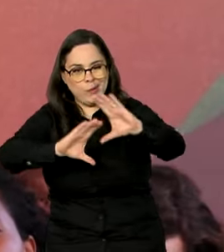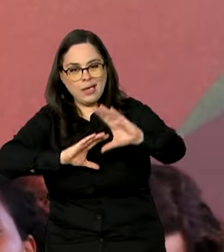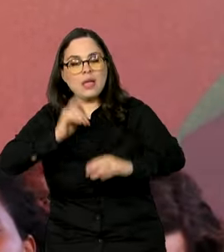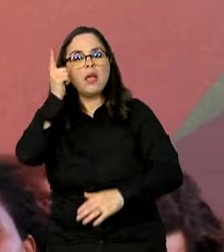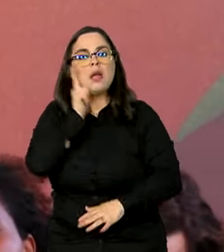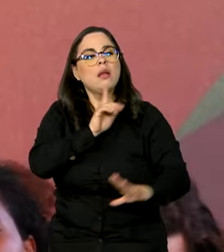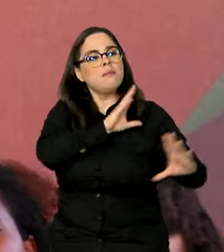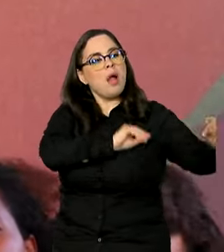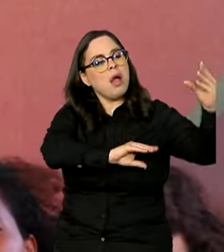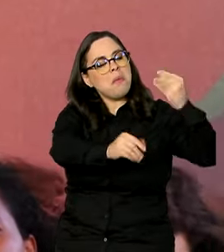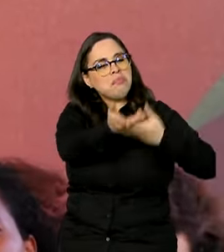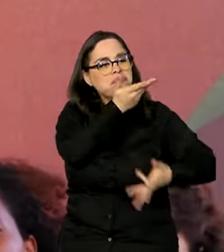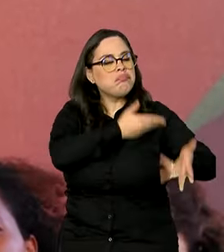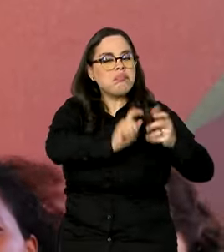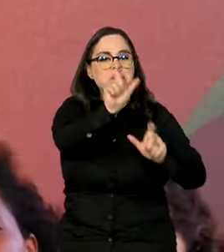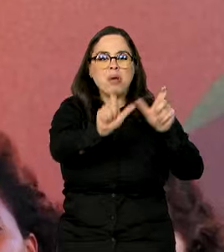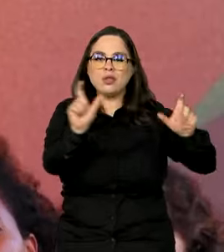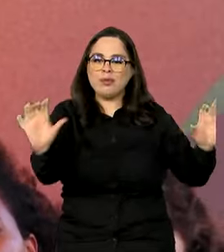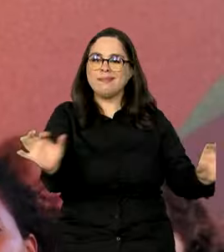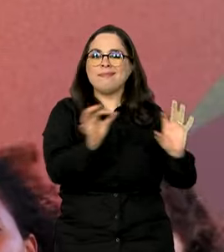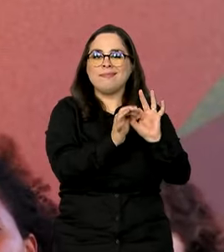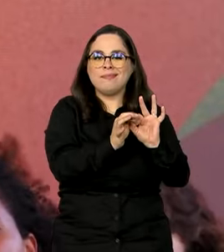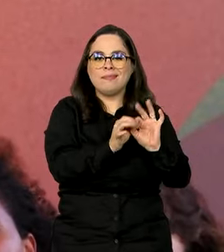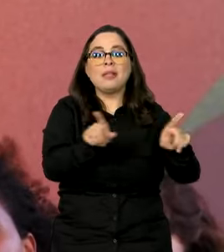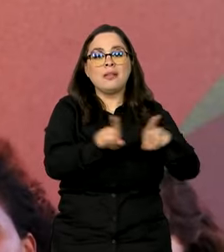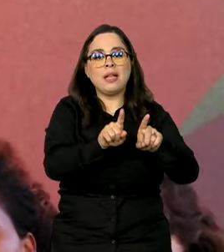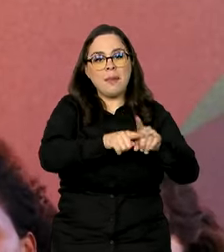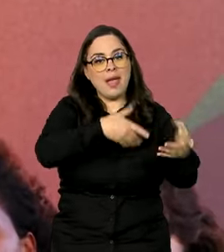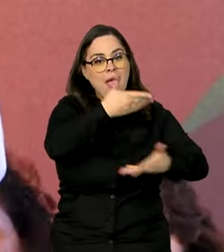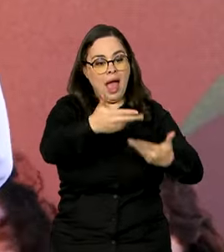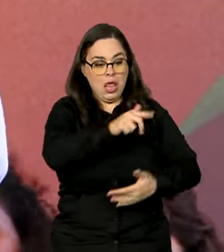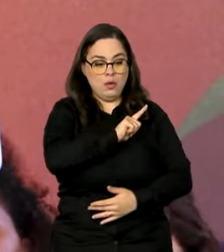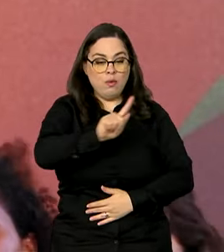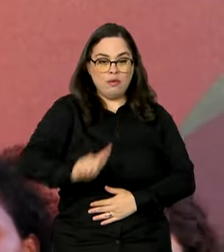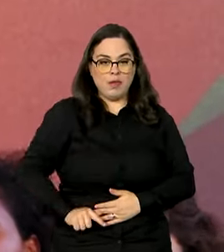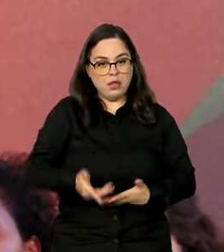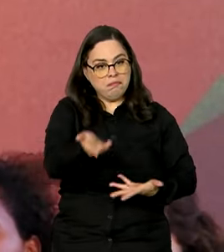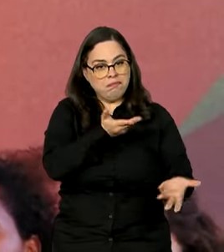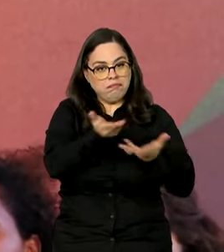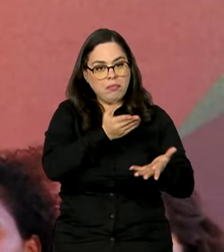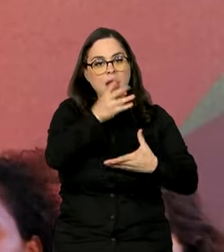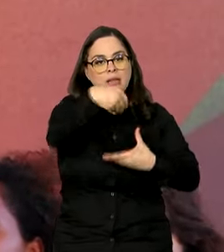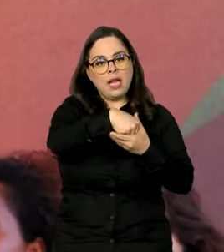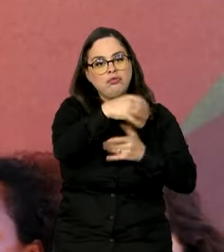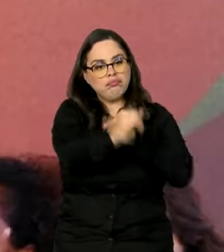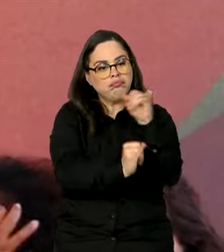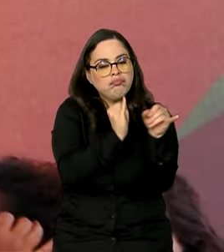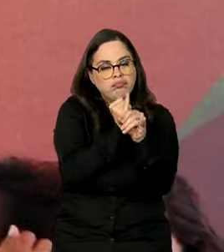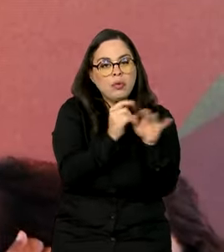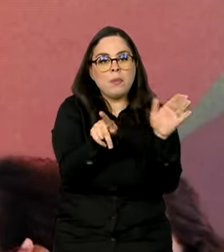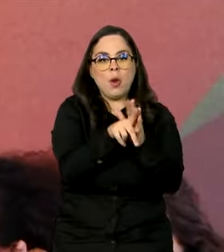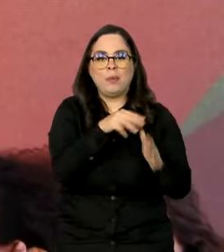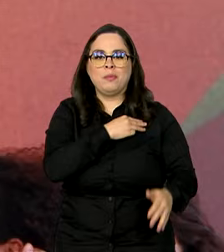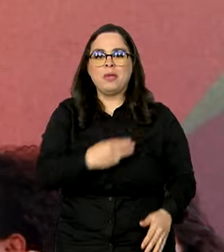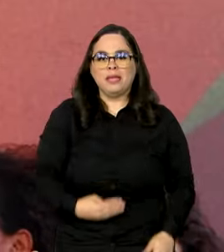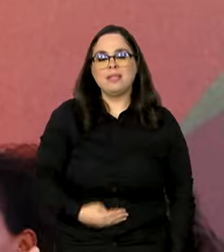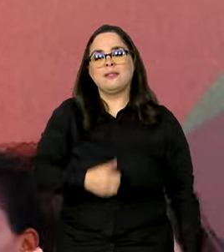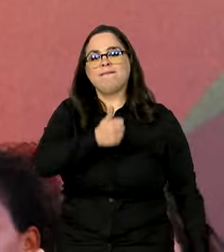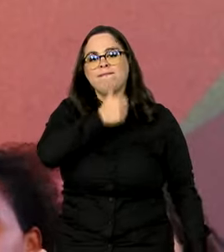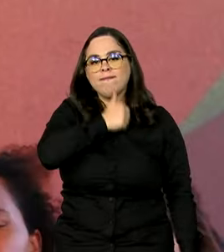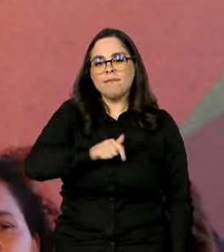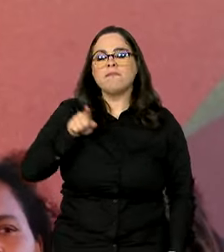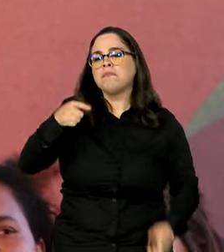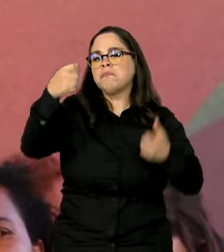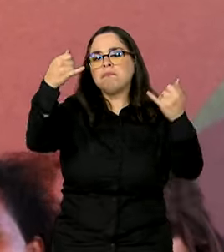conseguir falar com as pessoas, conseguir ter acesso a serviços de governo digital, que a ministra Esté tem desenvolvido